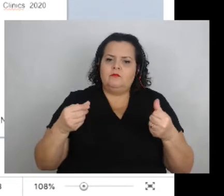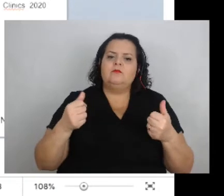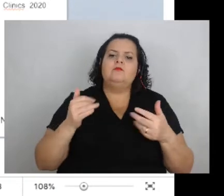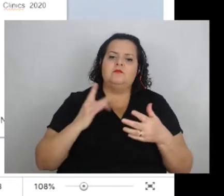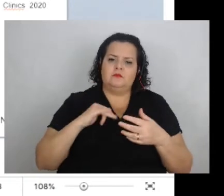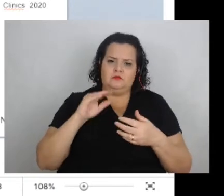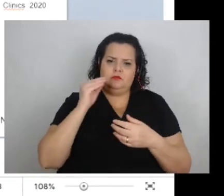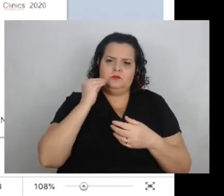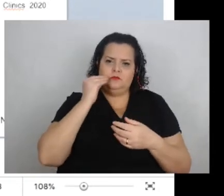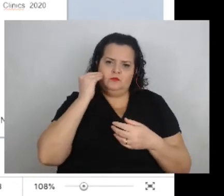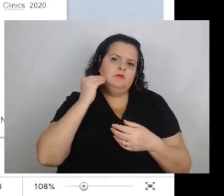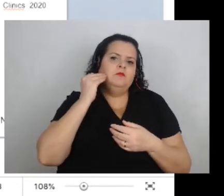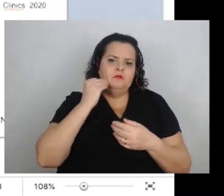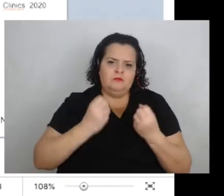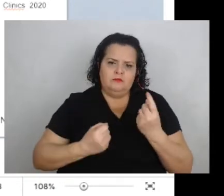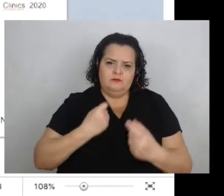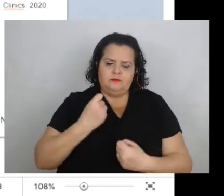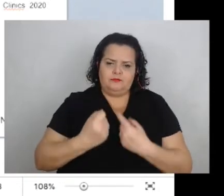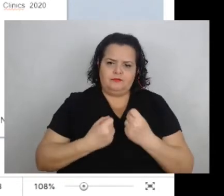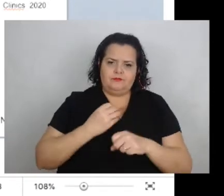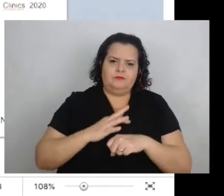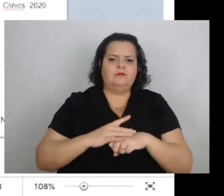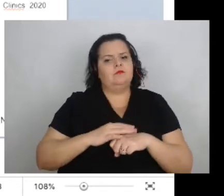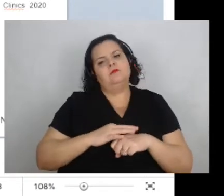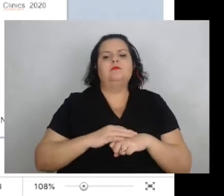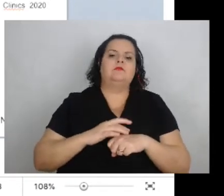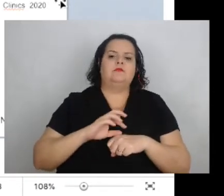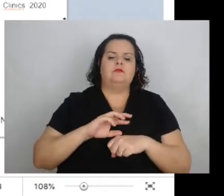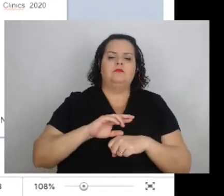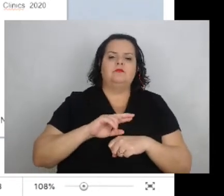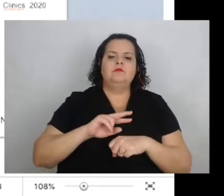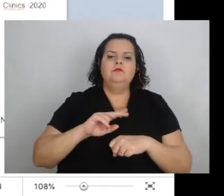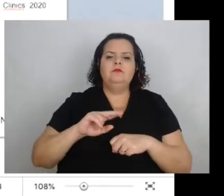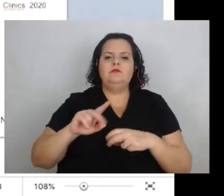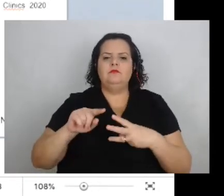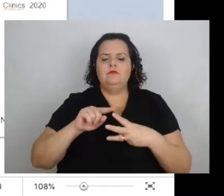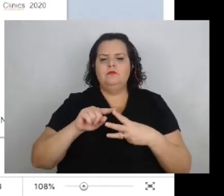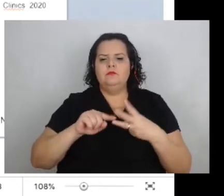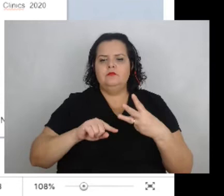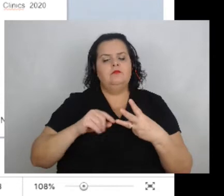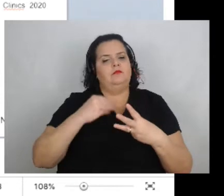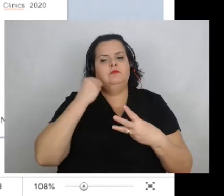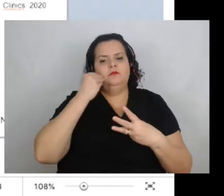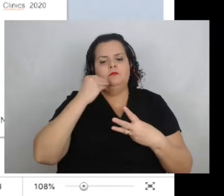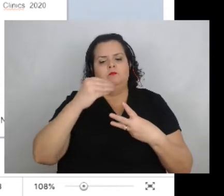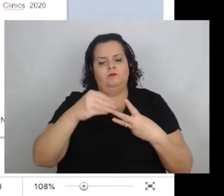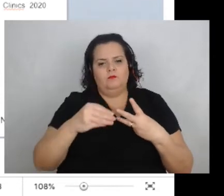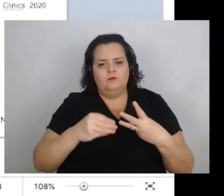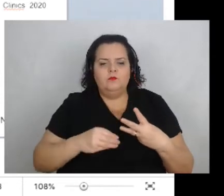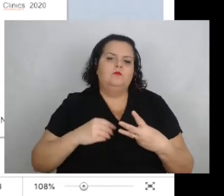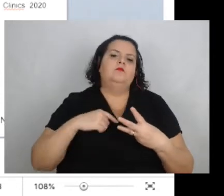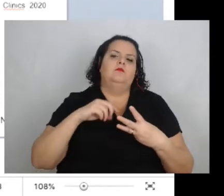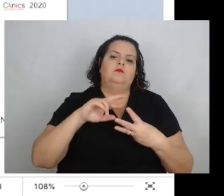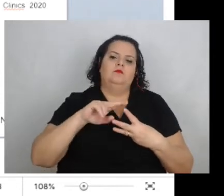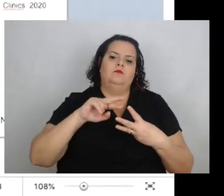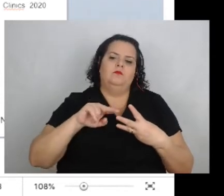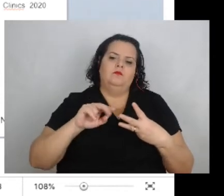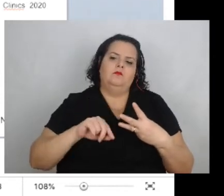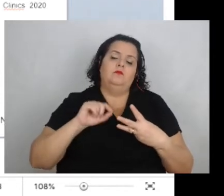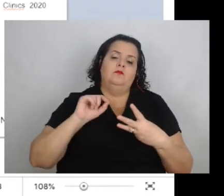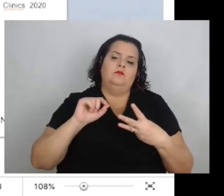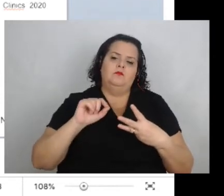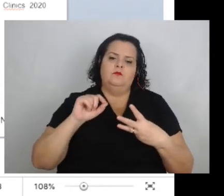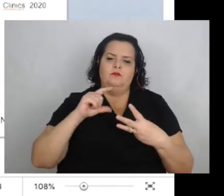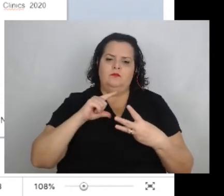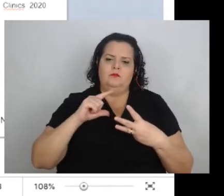PCR positivos, com 3 diferentes testes no laboratório, e o que a gente viu que esse teste que é mais desconhecido é